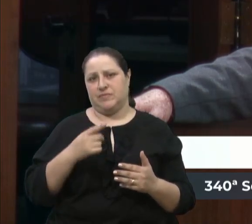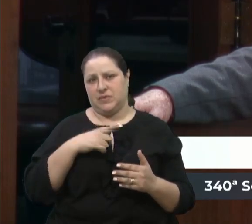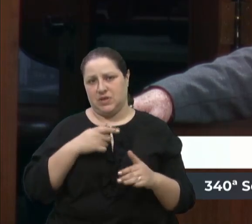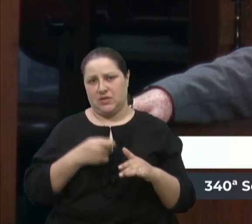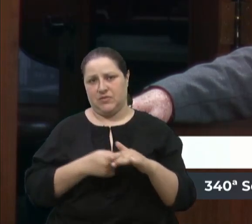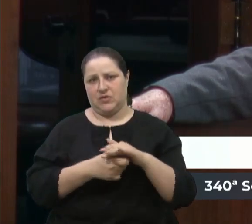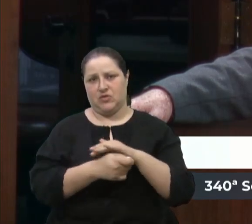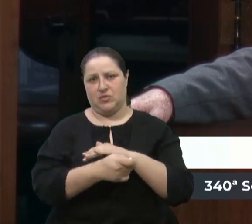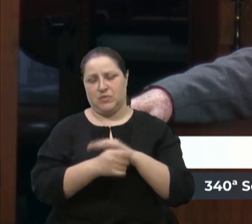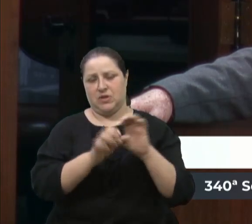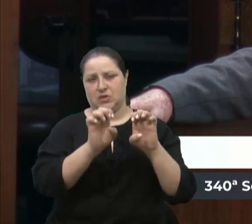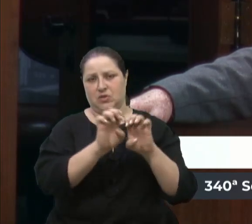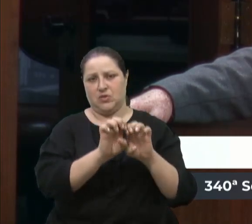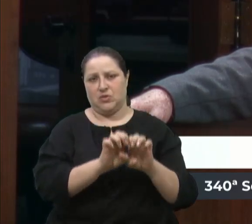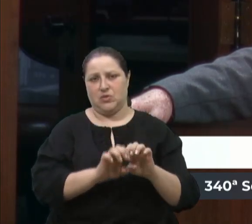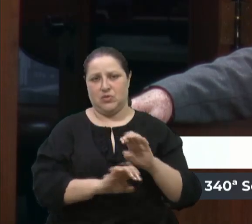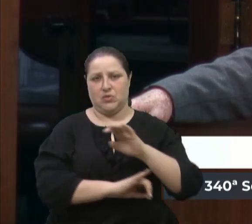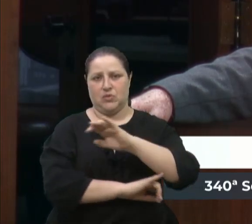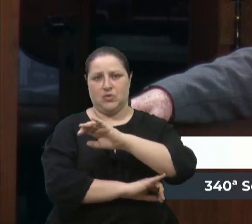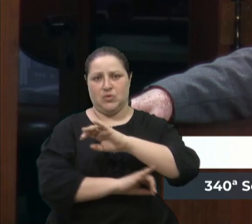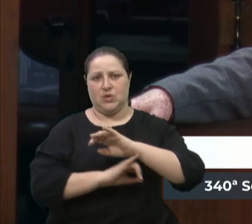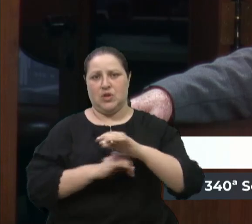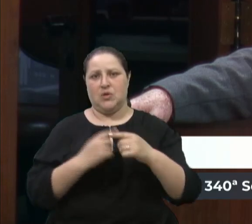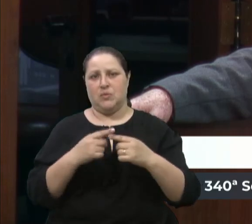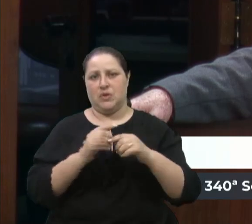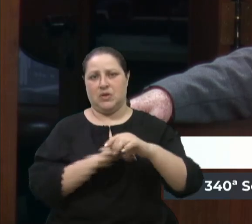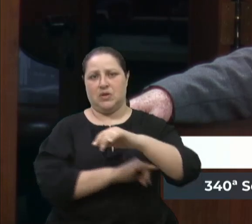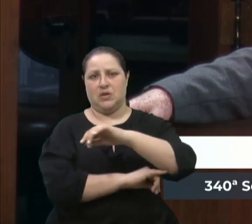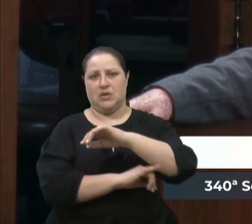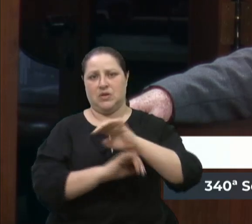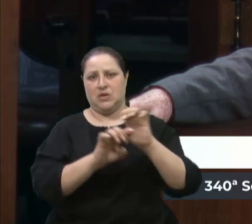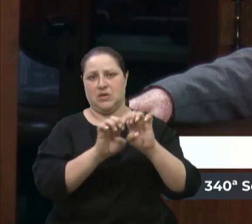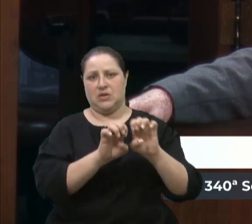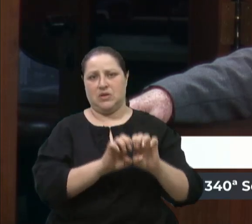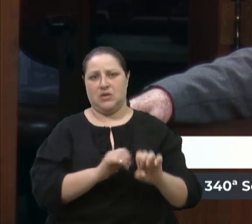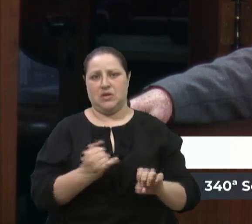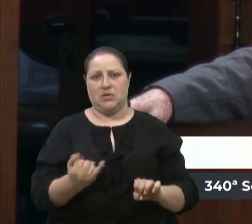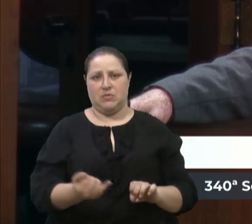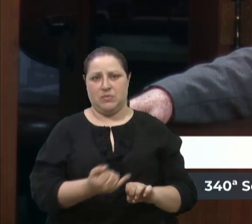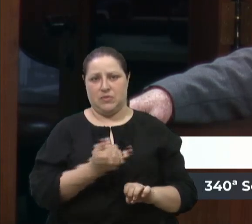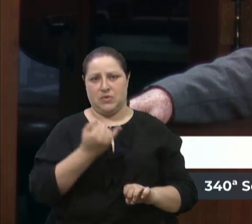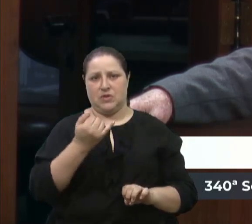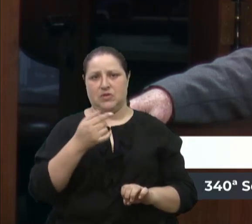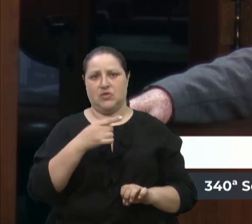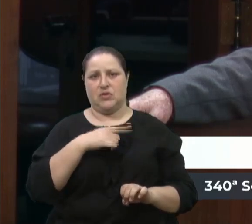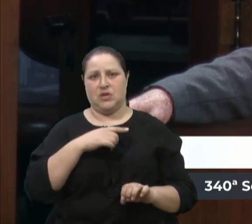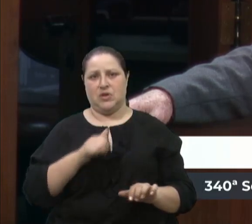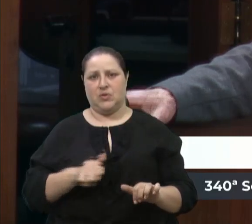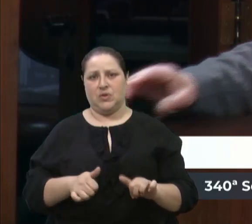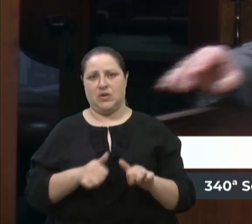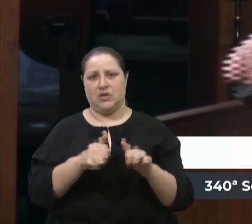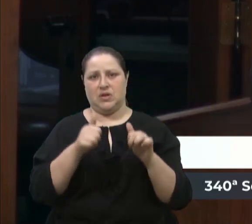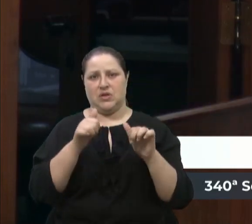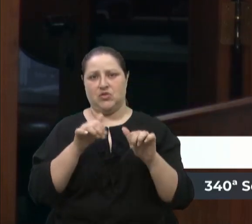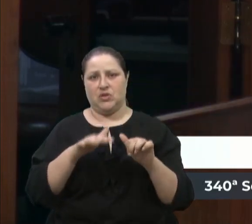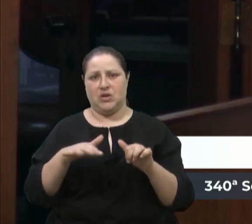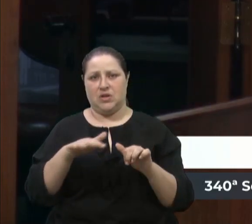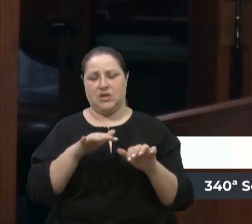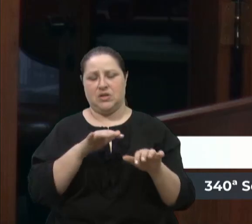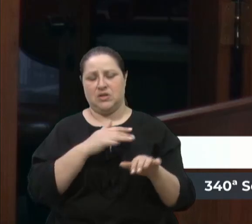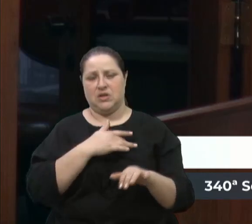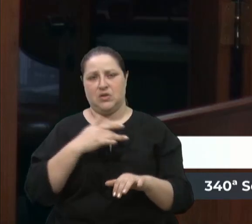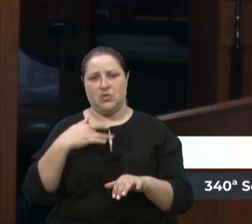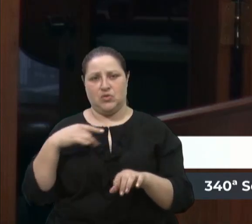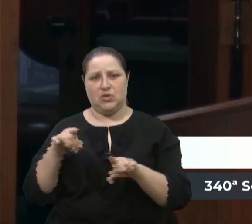investimentos na infraestrutura, porque a infraestrutura é importante para se ter uma qualidade, tanto na saúde como na